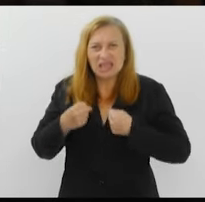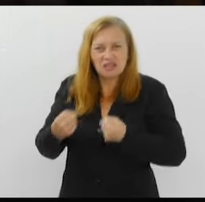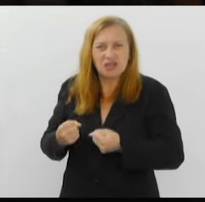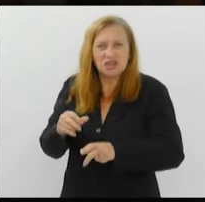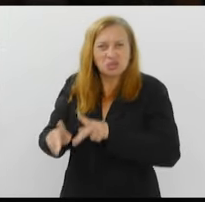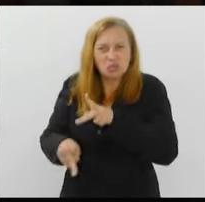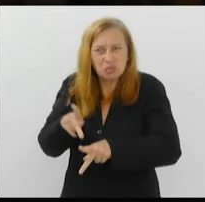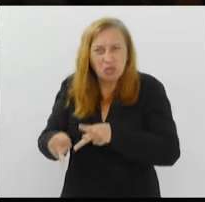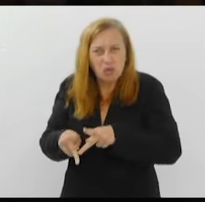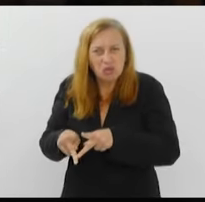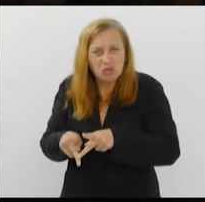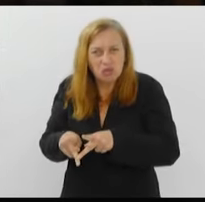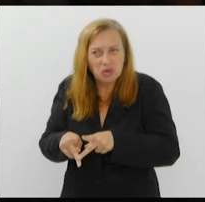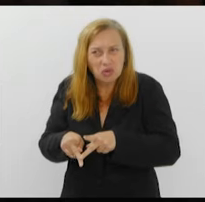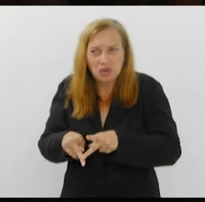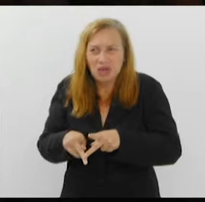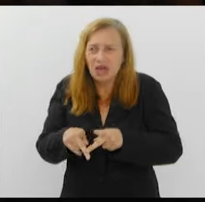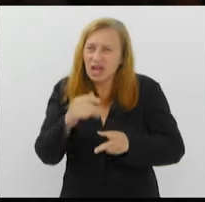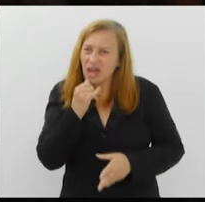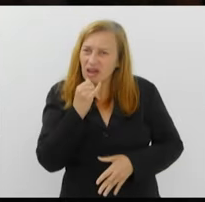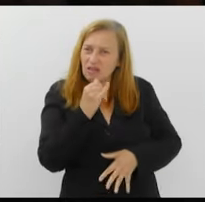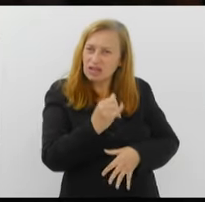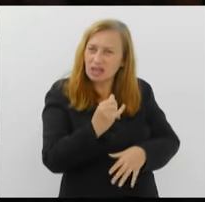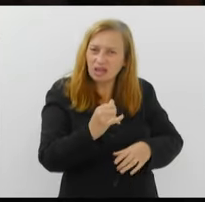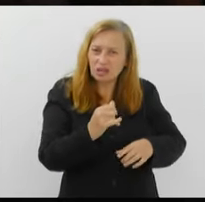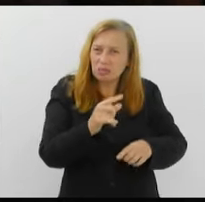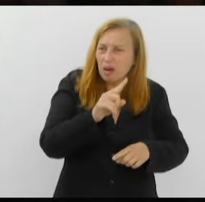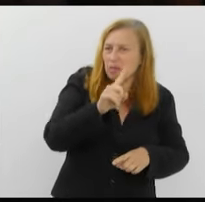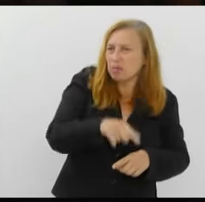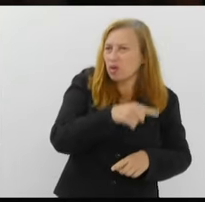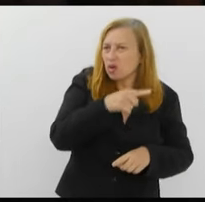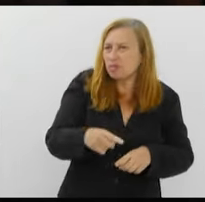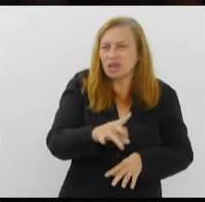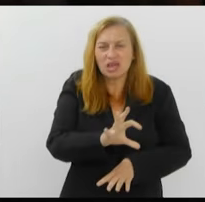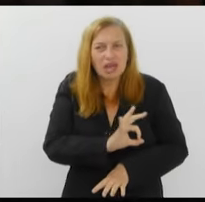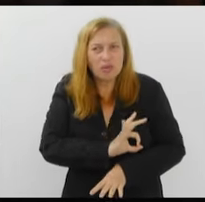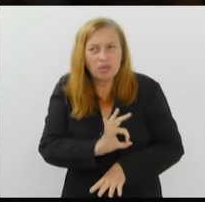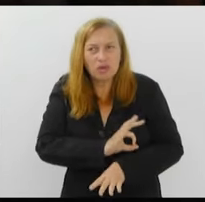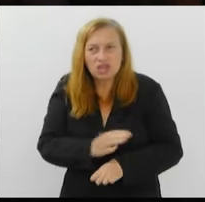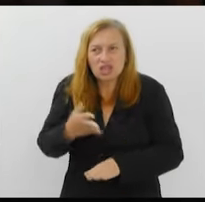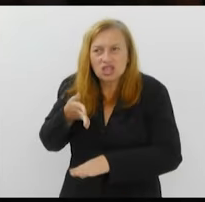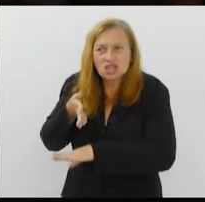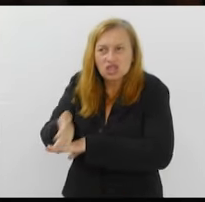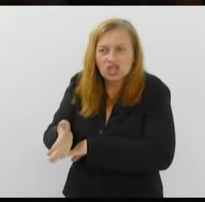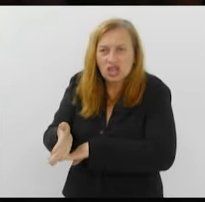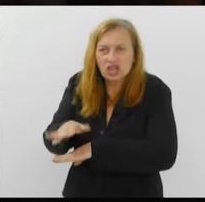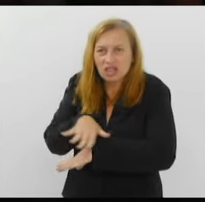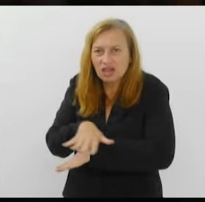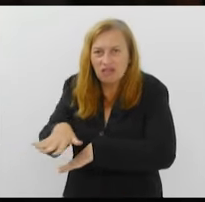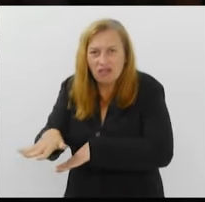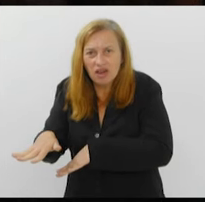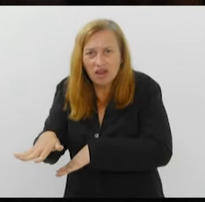cidadão? É acionado para proibir que a polícia chegue até a